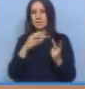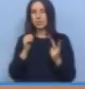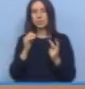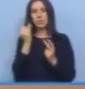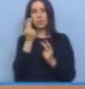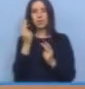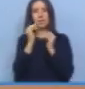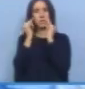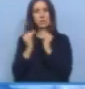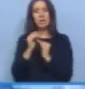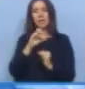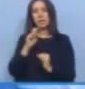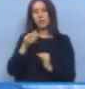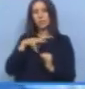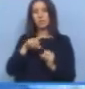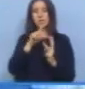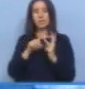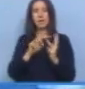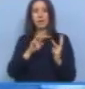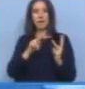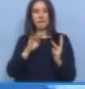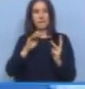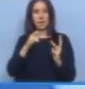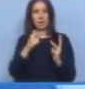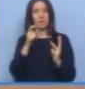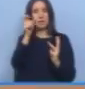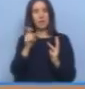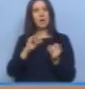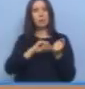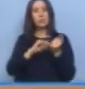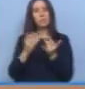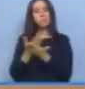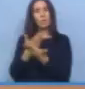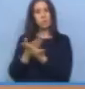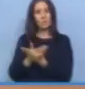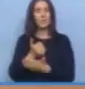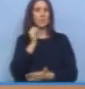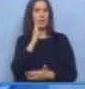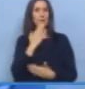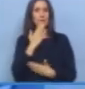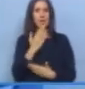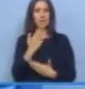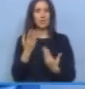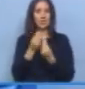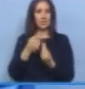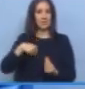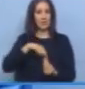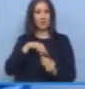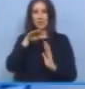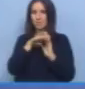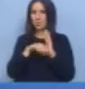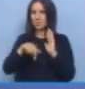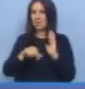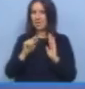Internacional da Caritas Portuguesa, e ainda Rafat, da Associação Pão a Pão. Boa tarde, obrigado por estarem entre nós aqui no